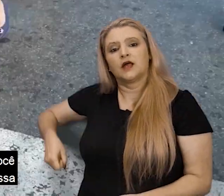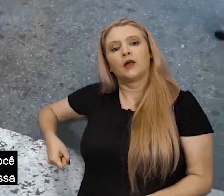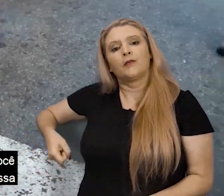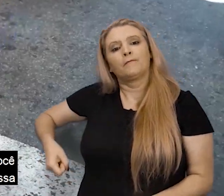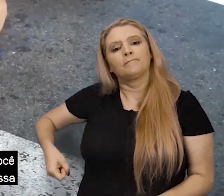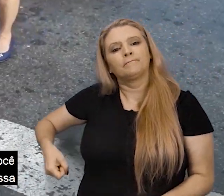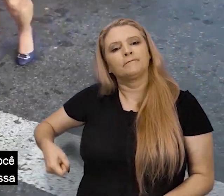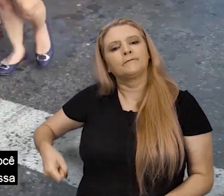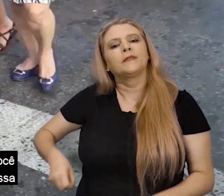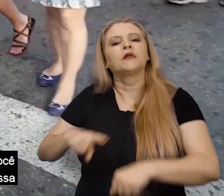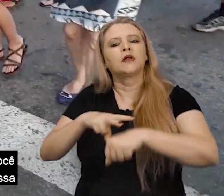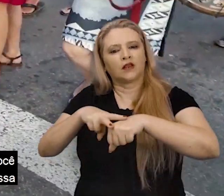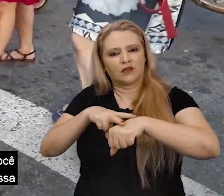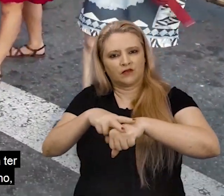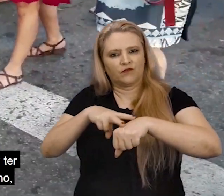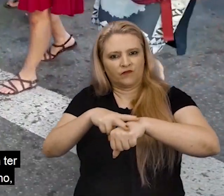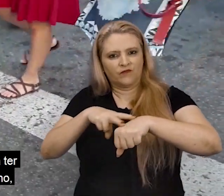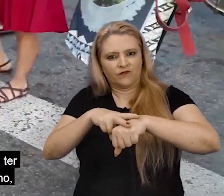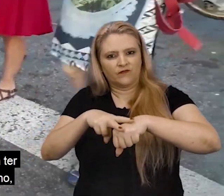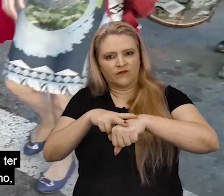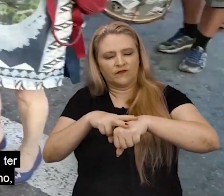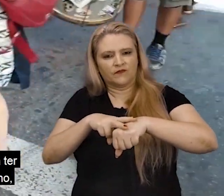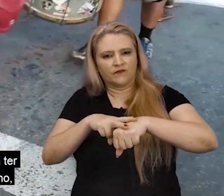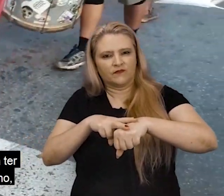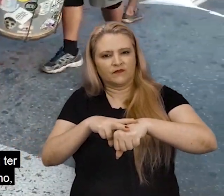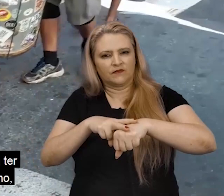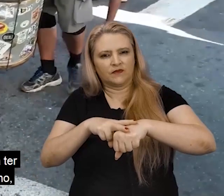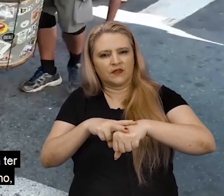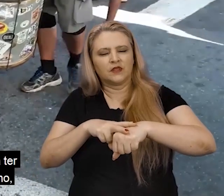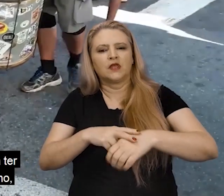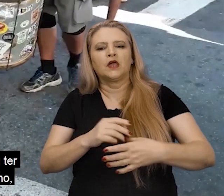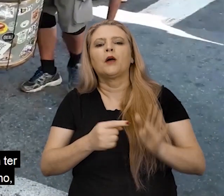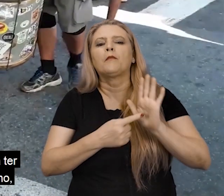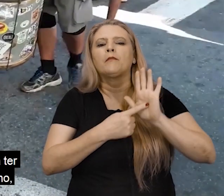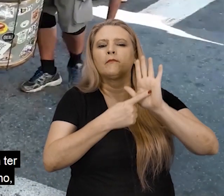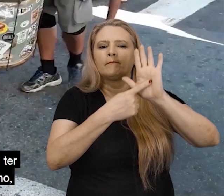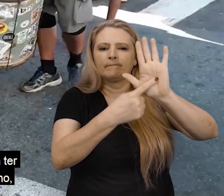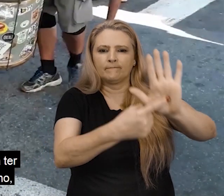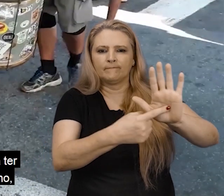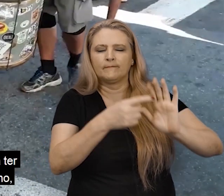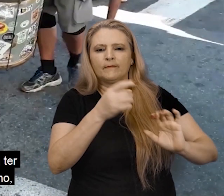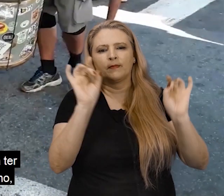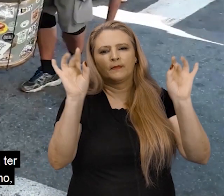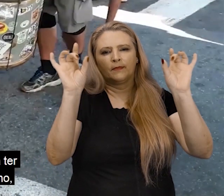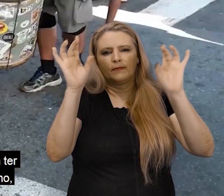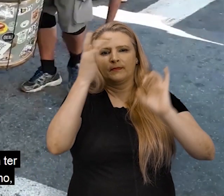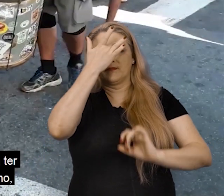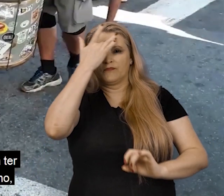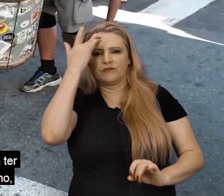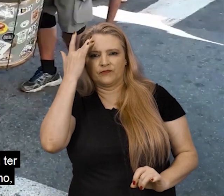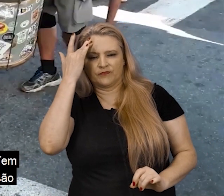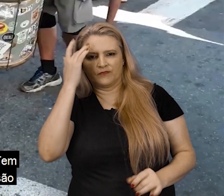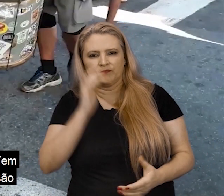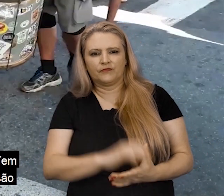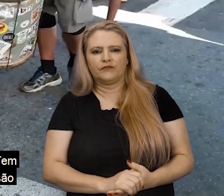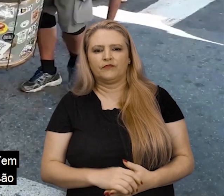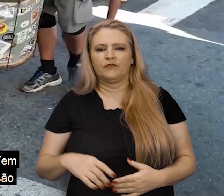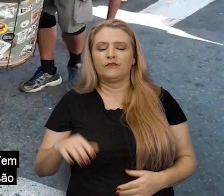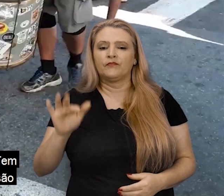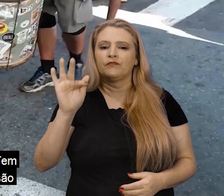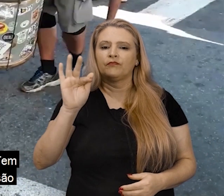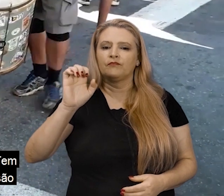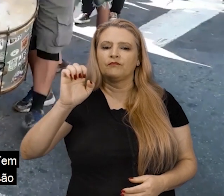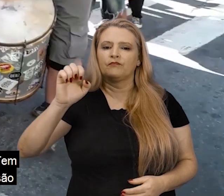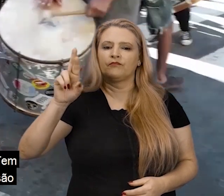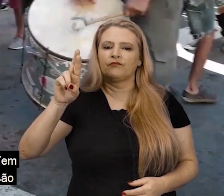você encontra alguém de bengala verde, significa que essa pessoa ainda tem um resíduo visual, apesar de ela ter uma deficiência, né? Fernanda, de vestido vermelho,